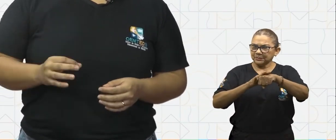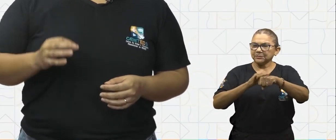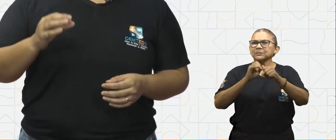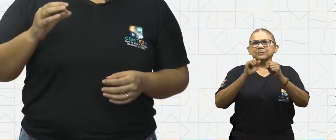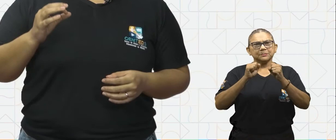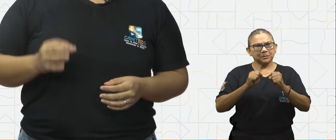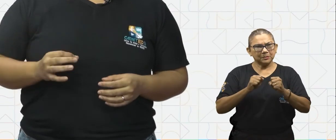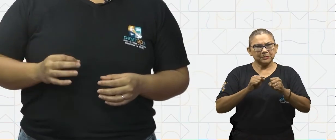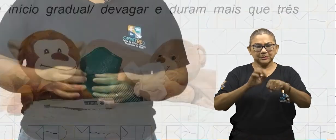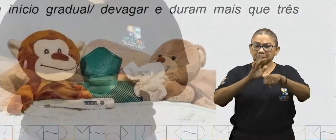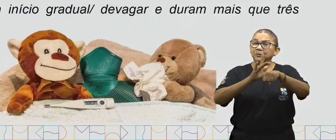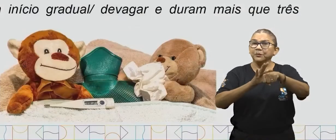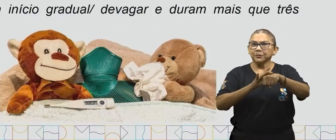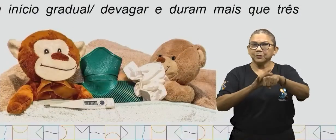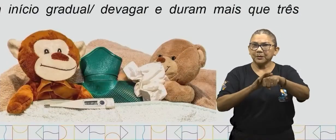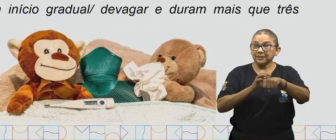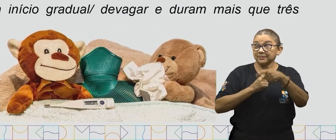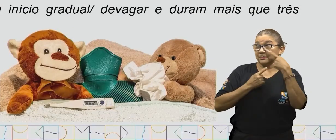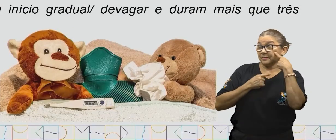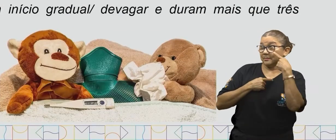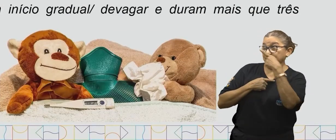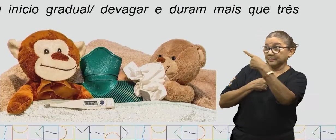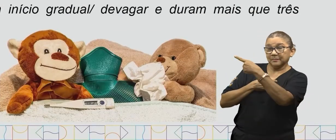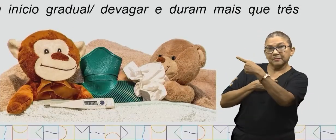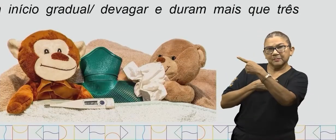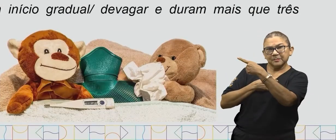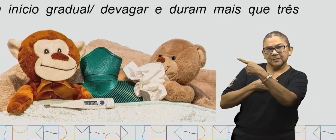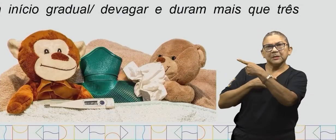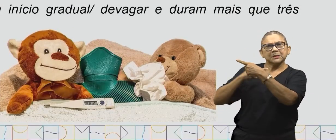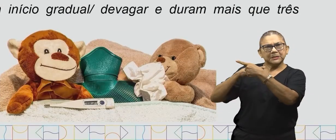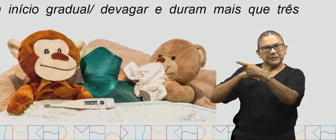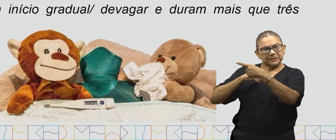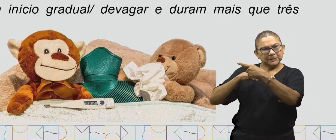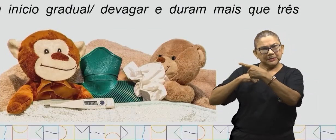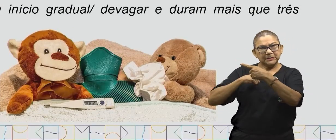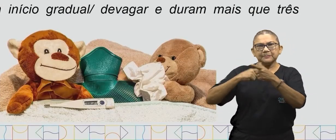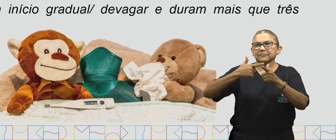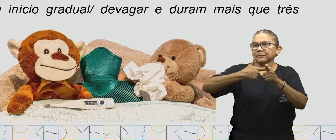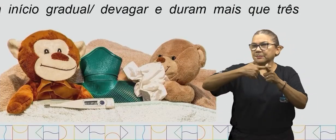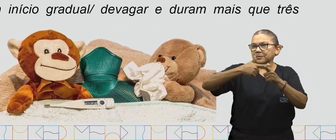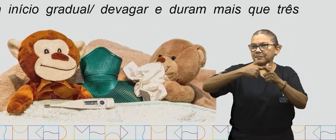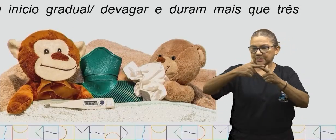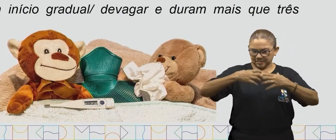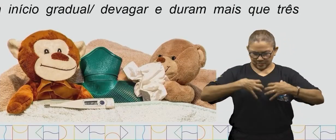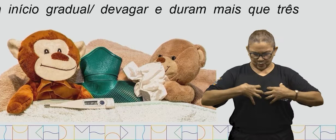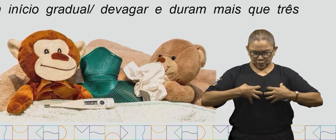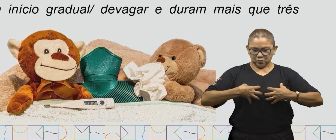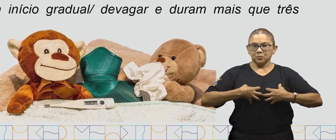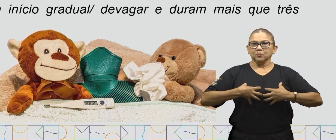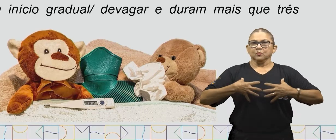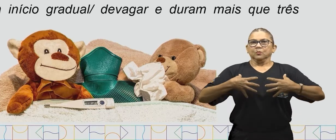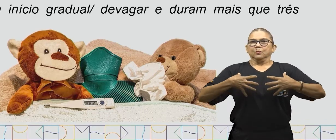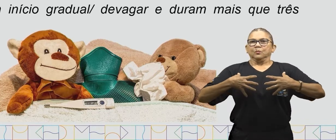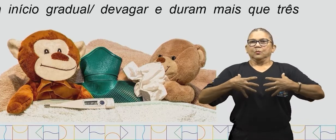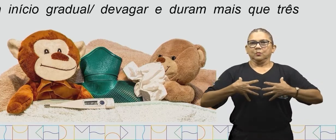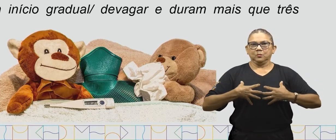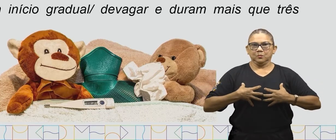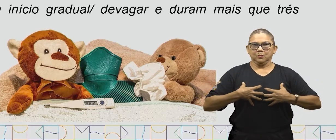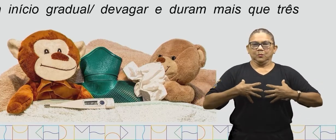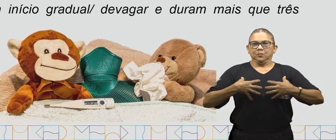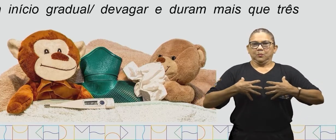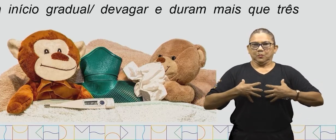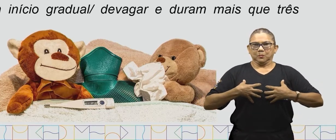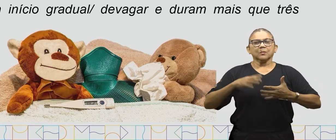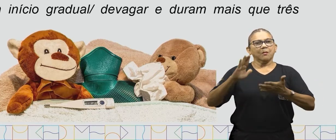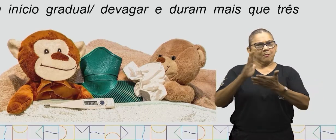As doenças respiratórias são doenças que afetam os órgãos do sistema respiratório. Algumas dessas doenças